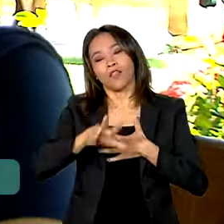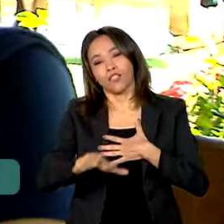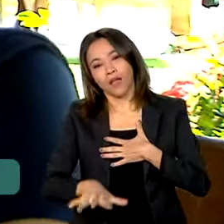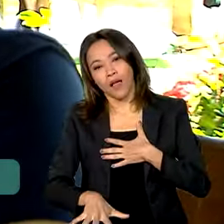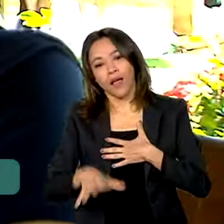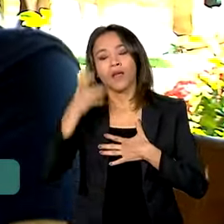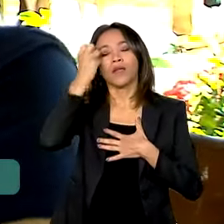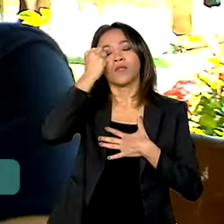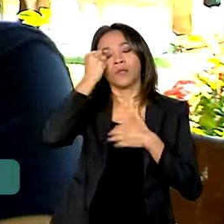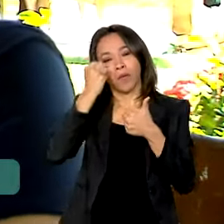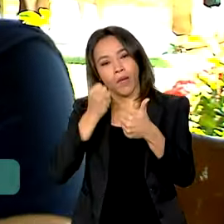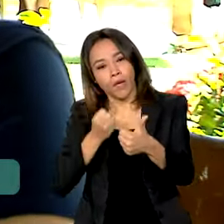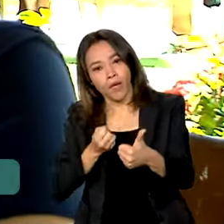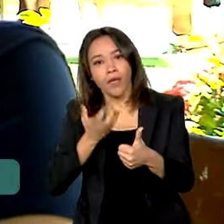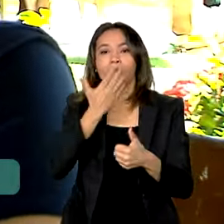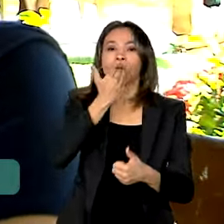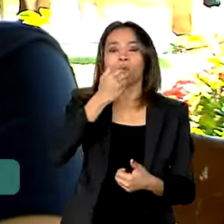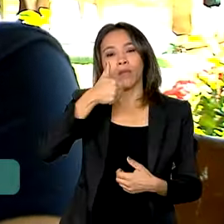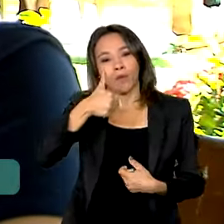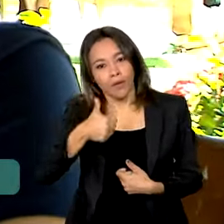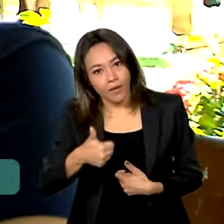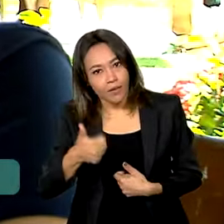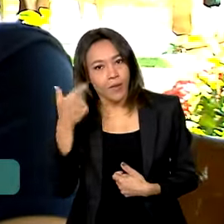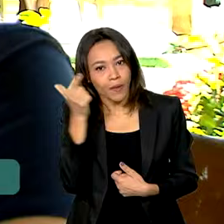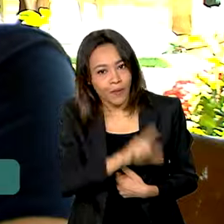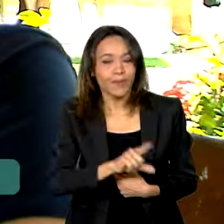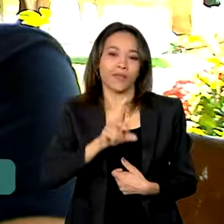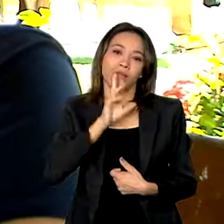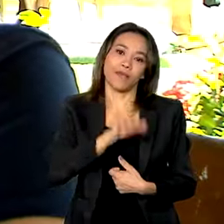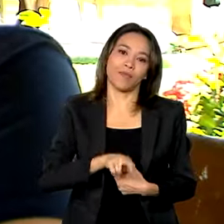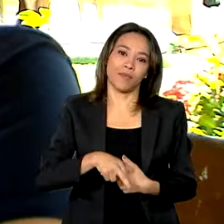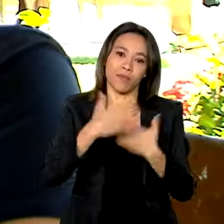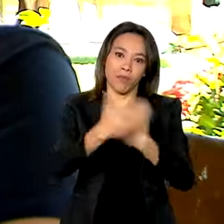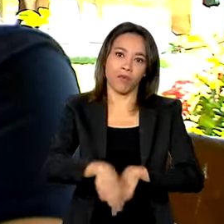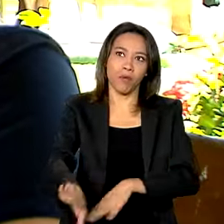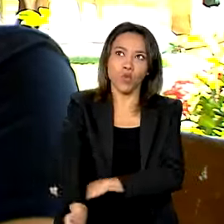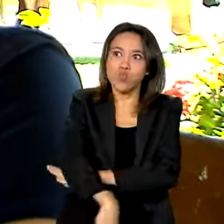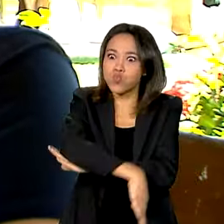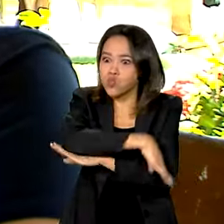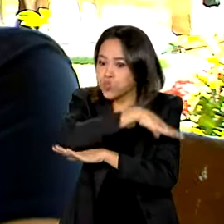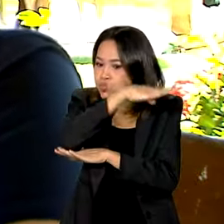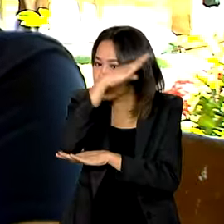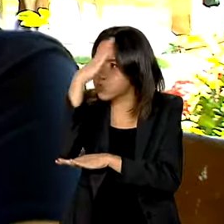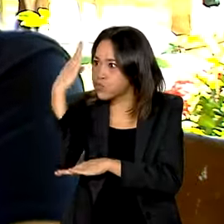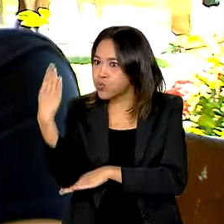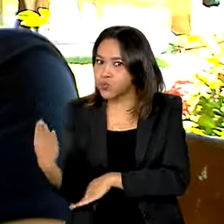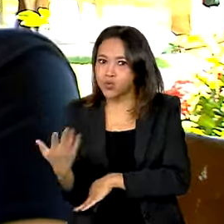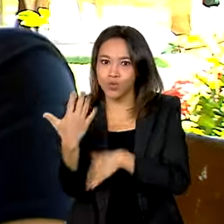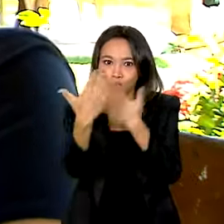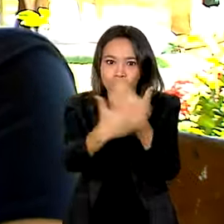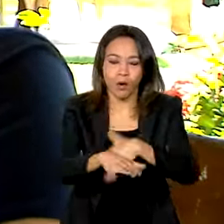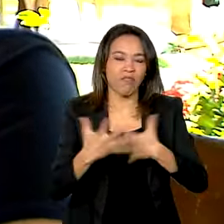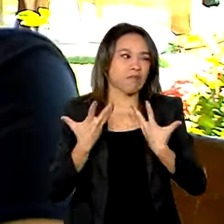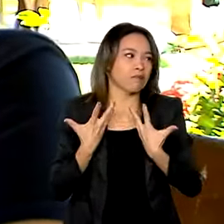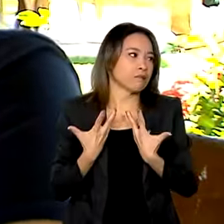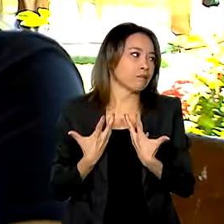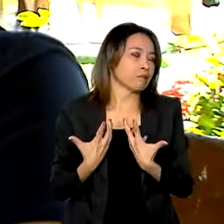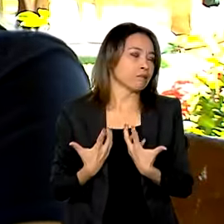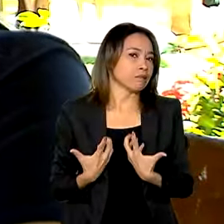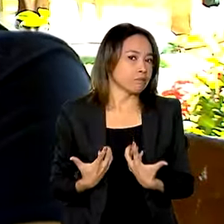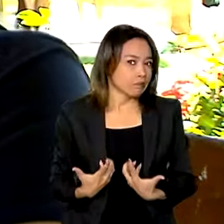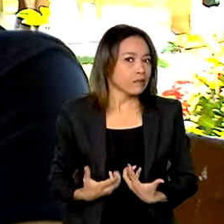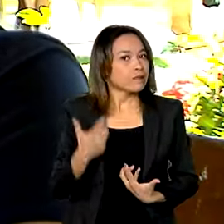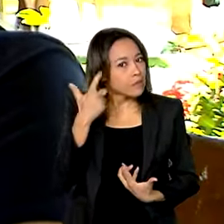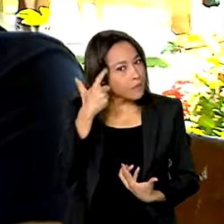bem se alimentar bem para conseguir fazer a prova e já que é um dia inteiro de prova é bem cansativo então a gente precisa pensar